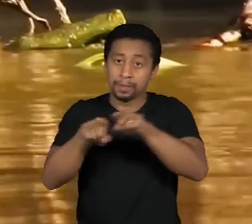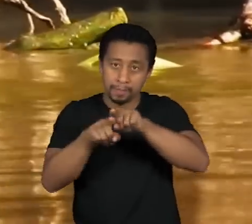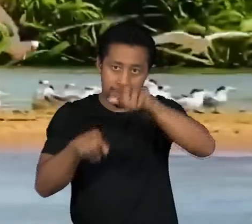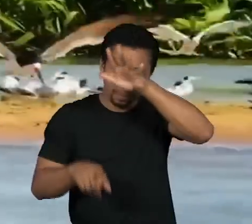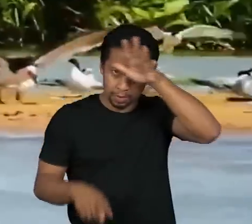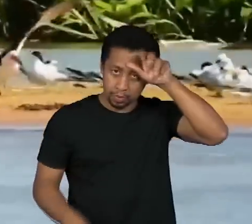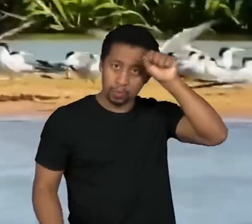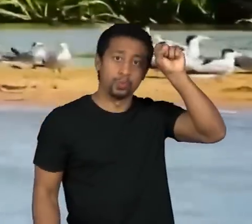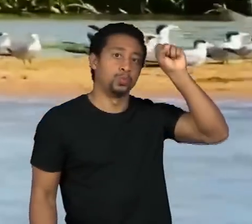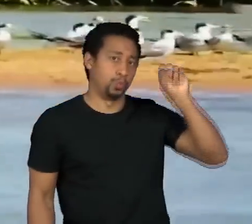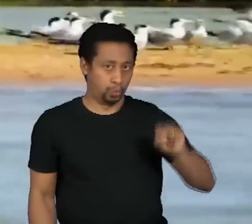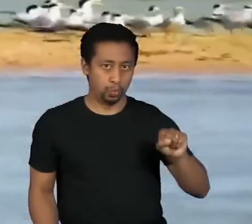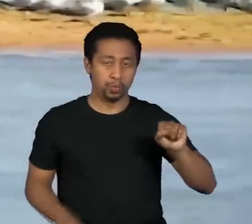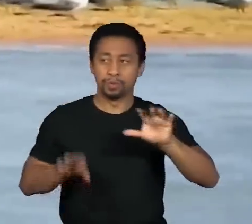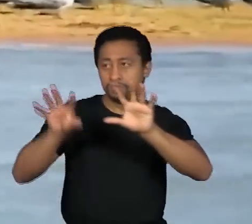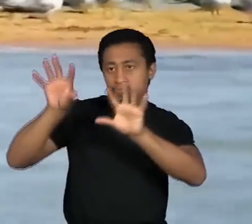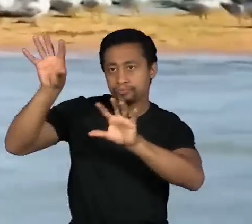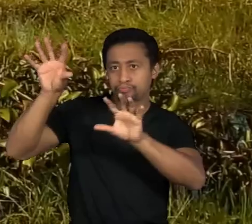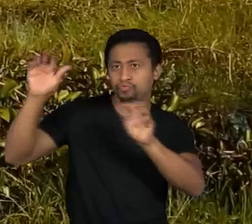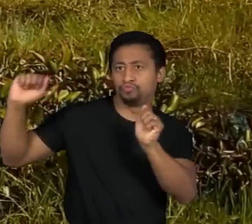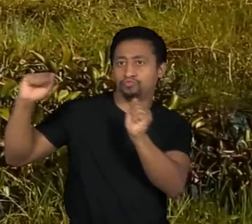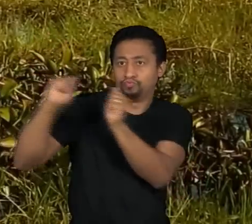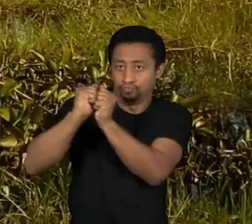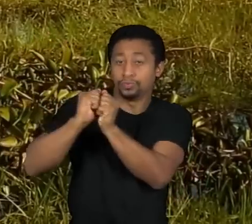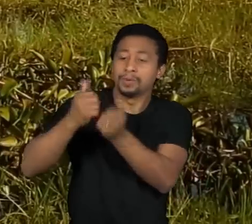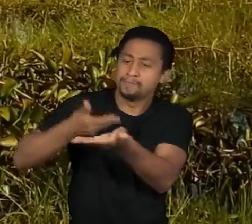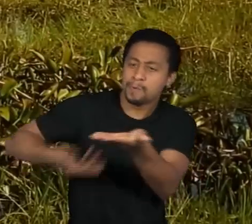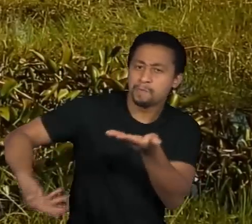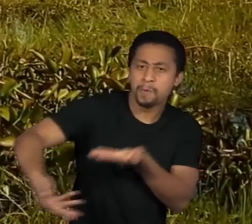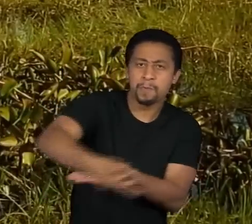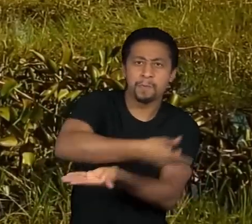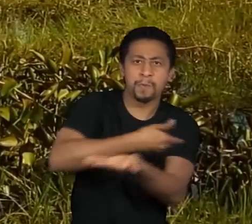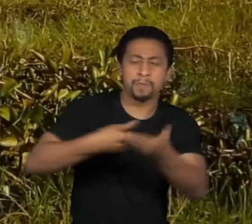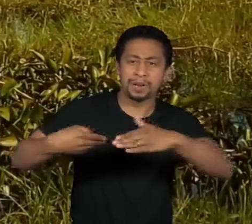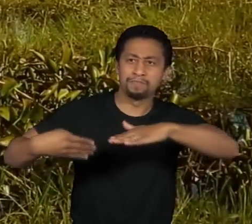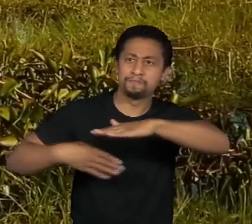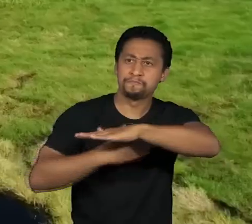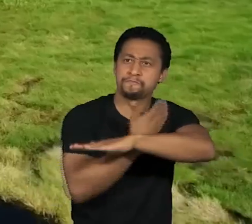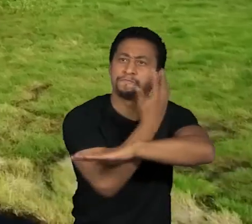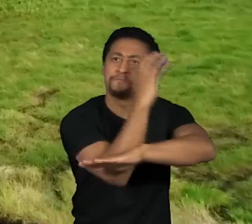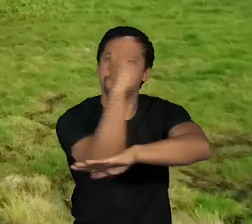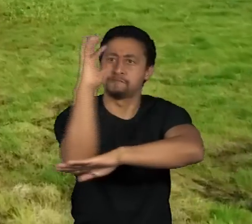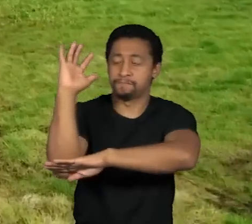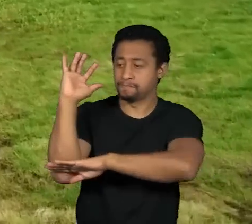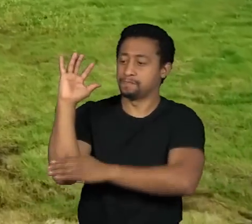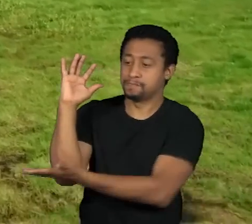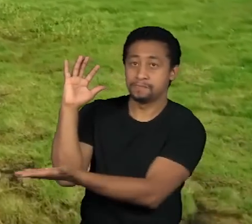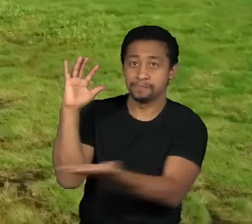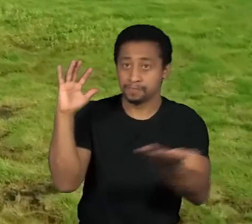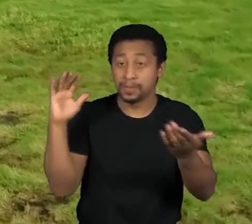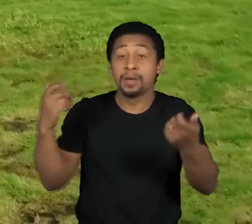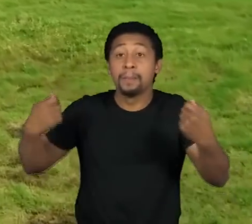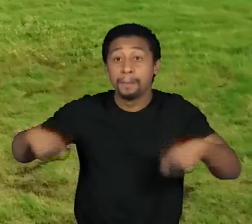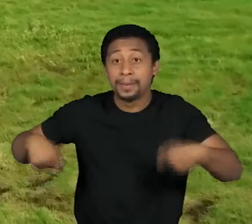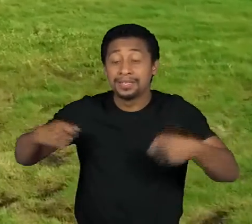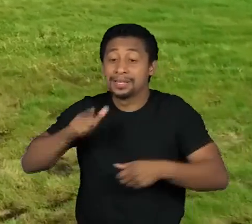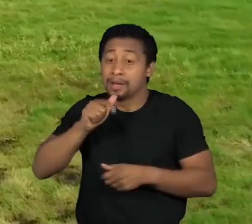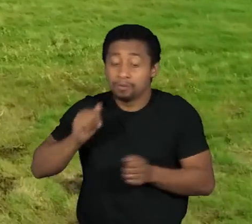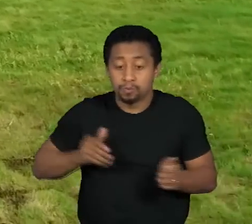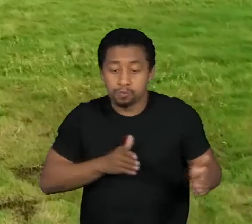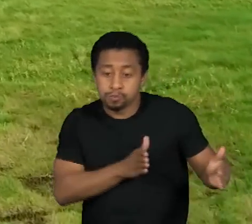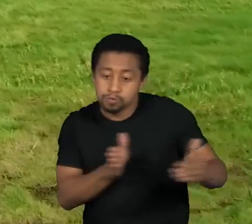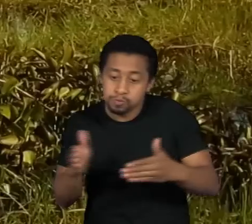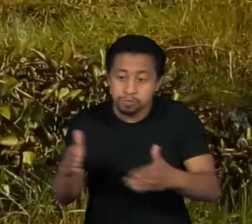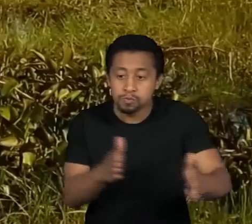área úmida, rica em biodiversidade e serviços ecológicos, que dependem dos ciclos hidrológicos da região.